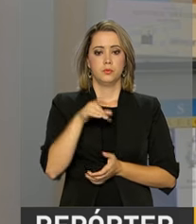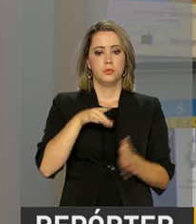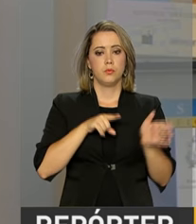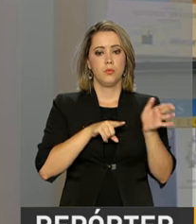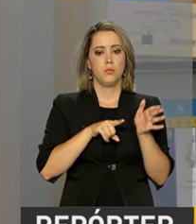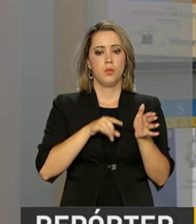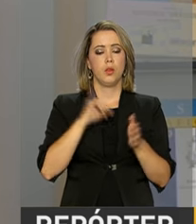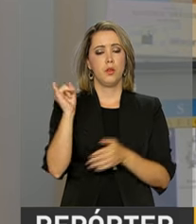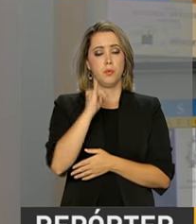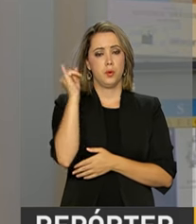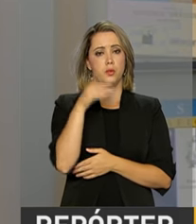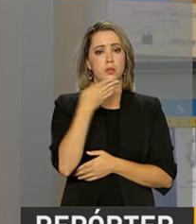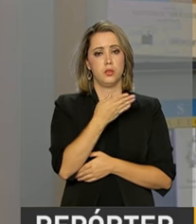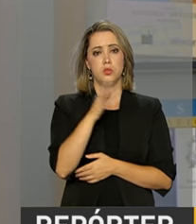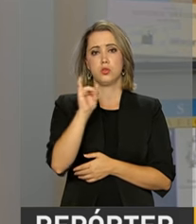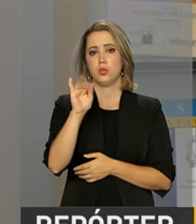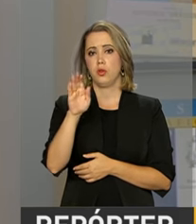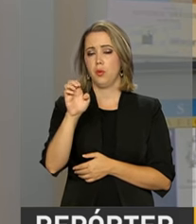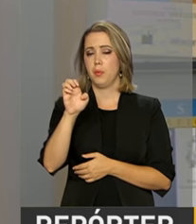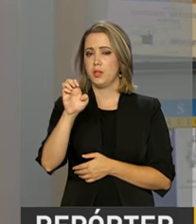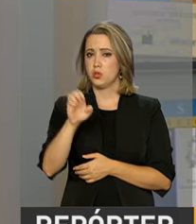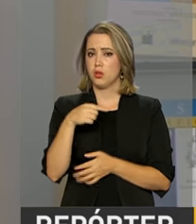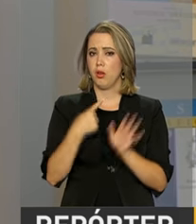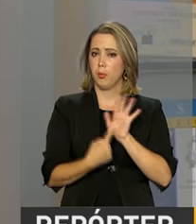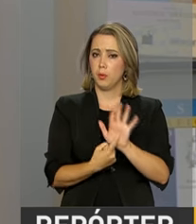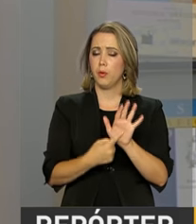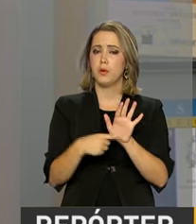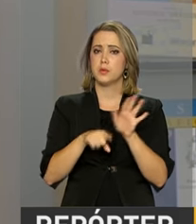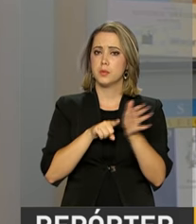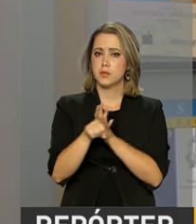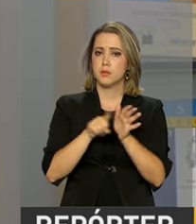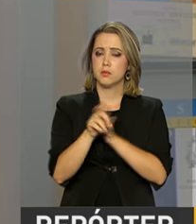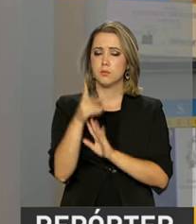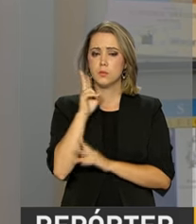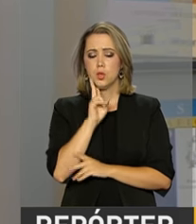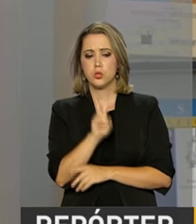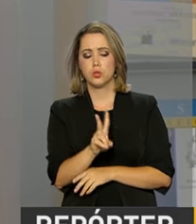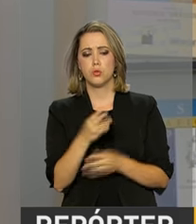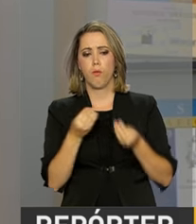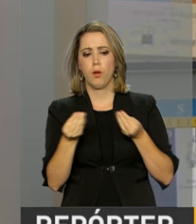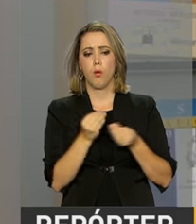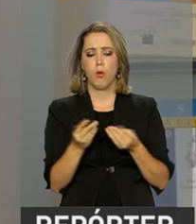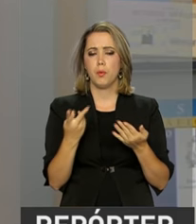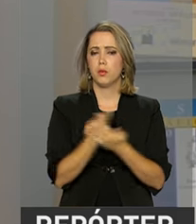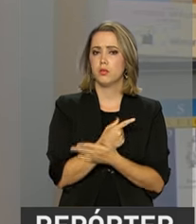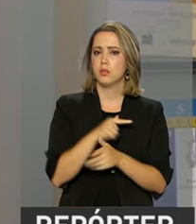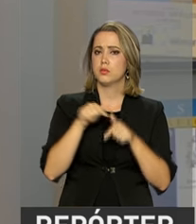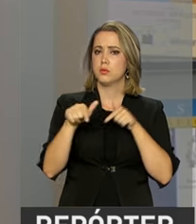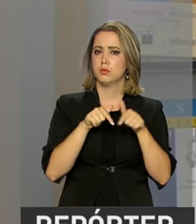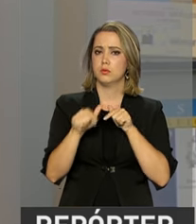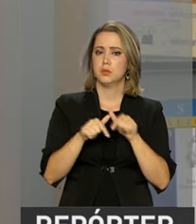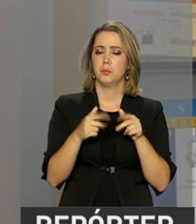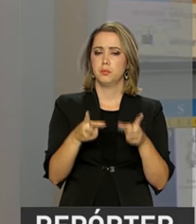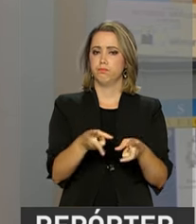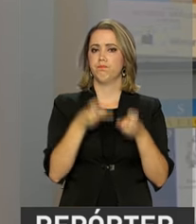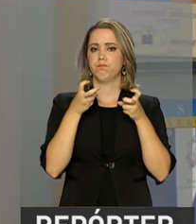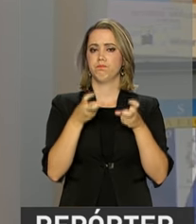daqui para frente, né, com uma certa regularidade, para que a gente possa acompanhar essas relações de trabalho, para que a gente possa